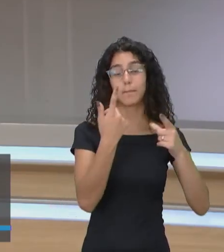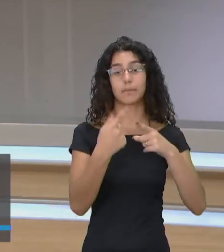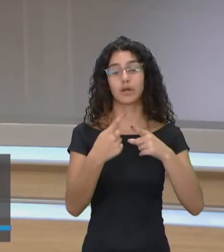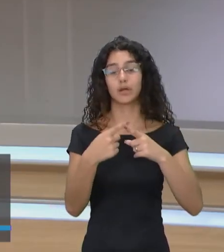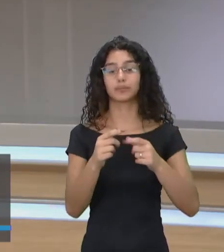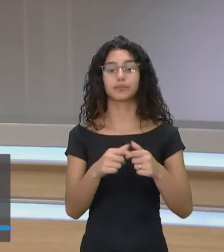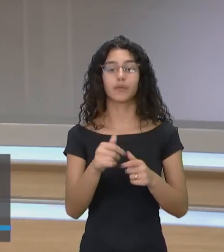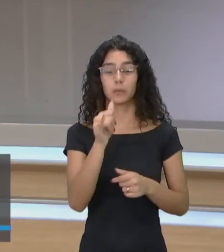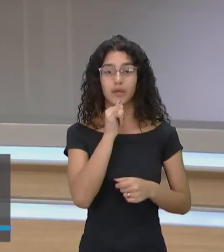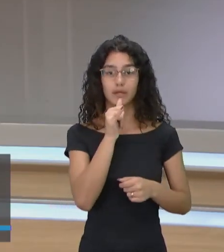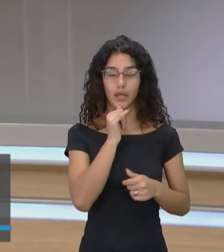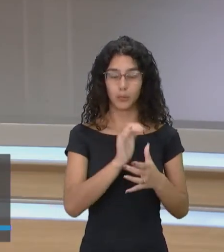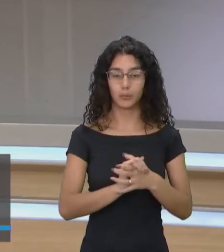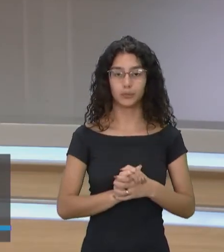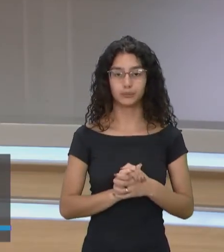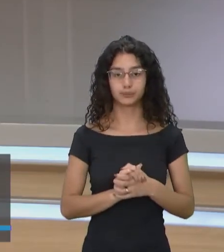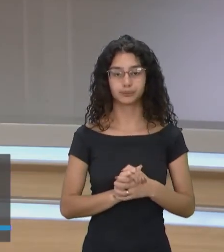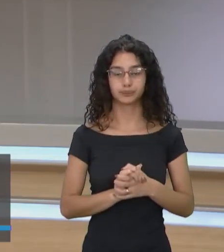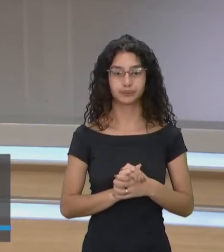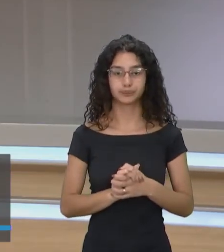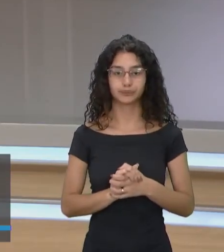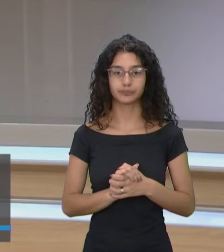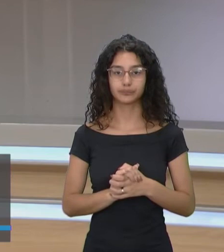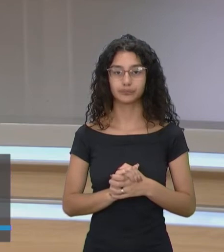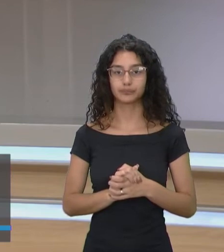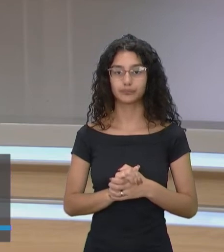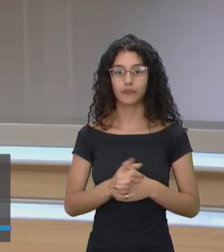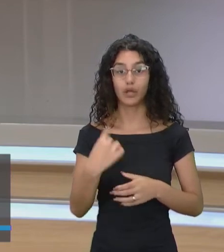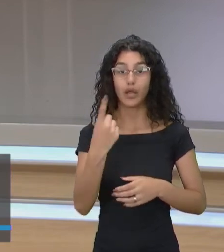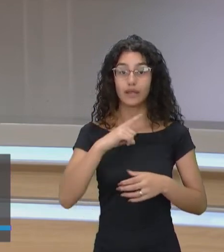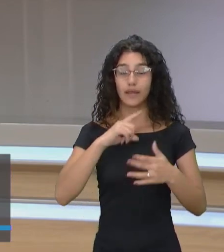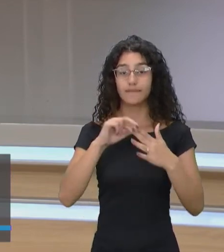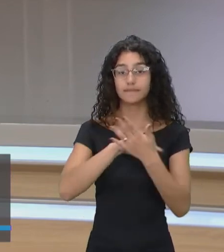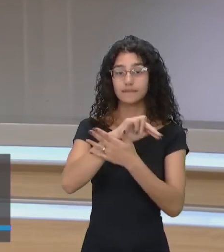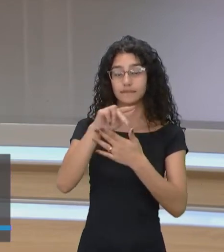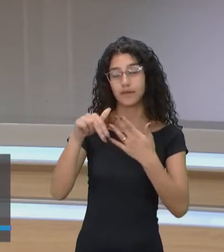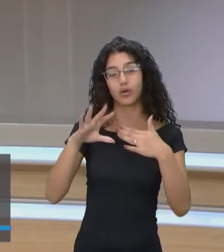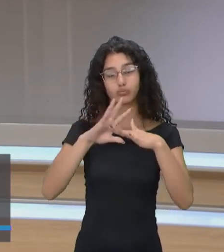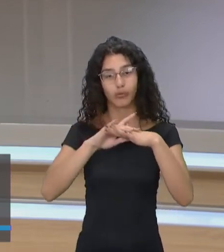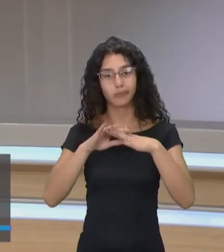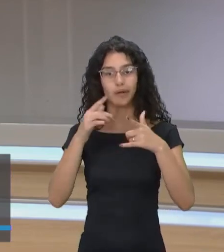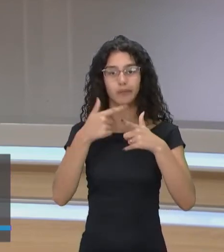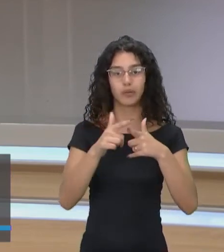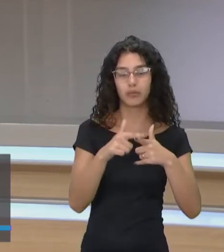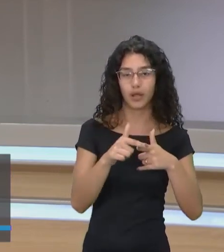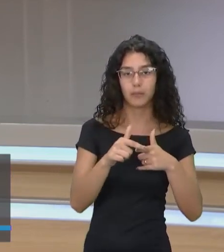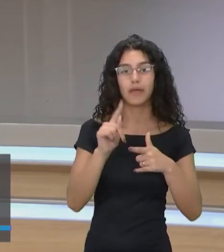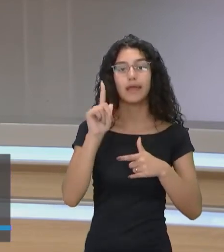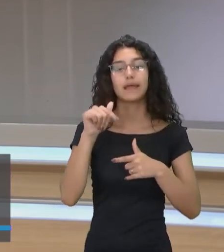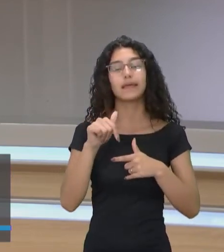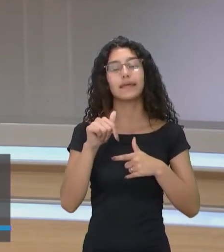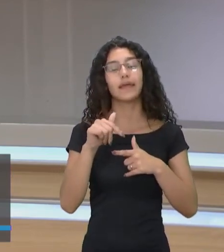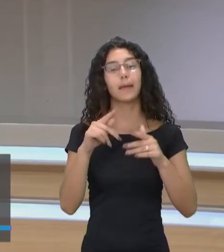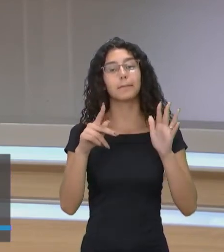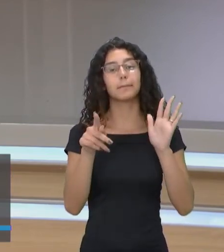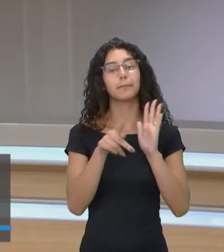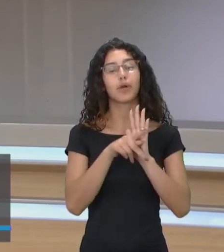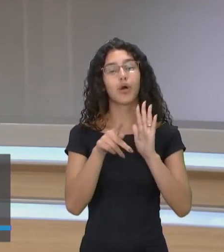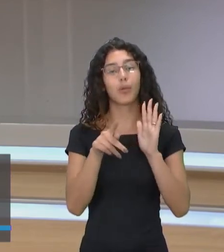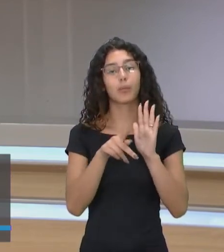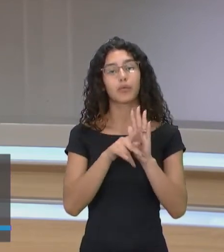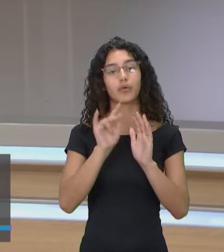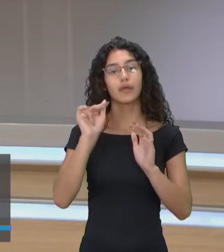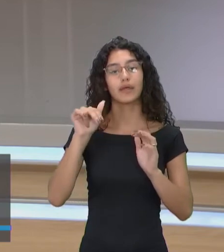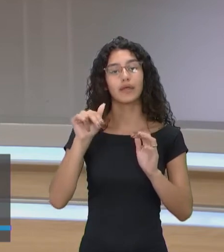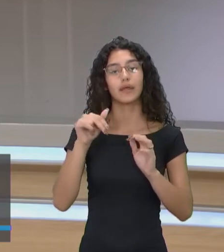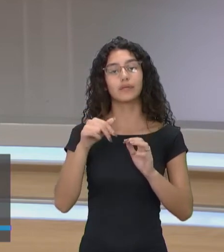exemplo, um agente patogênico, a gente tem diversas doenças, diversos problemas que são altamente infecciosos, seja